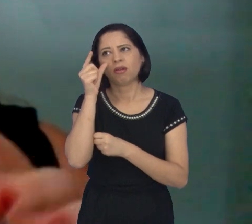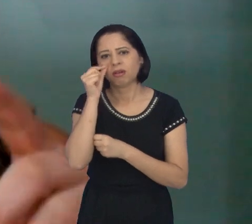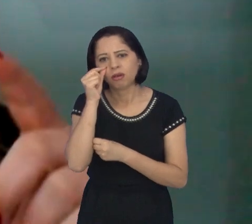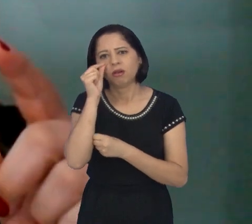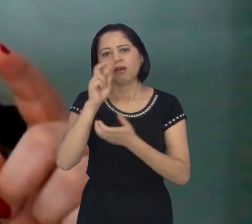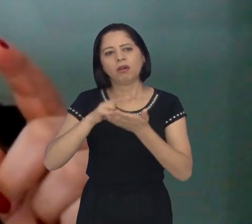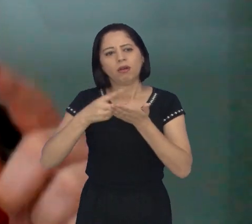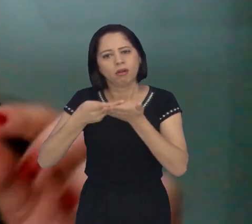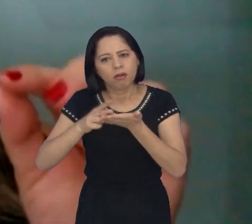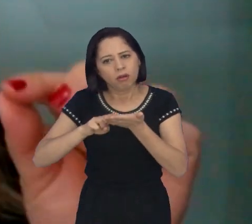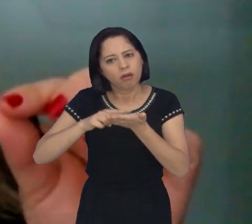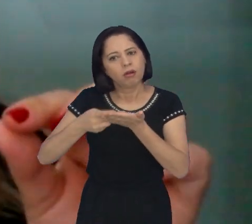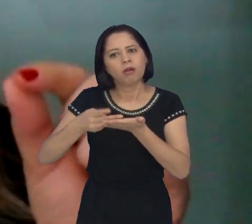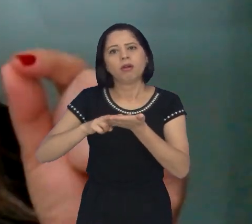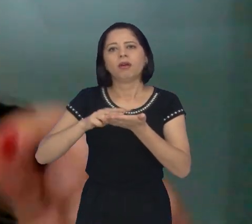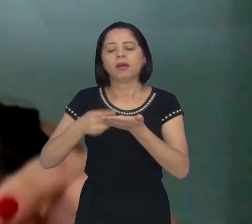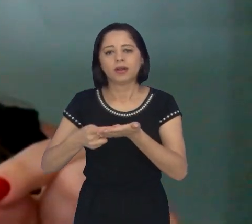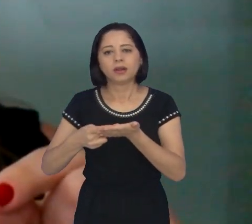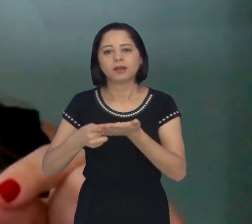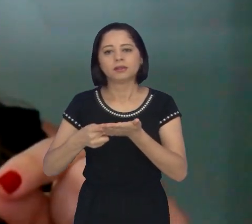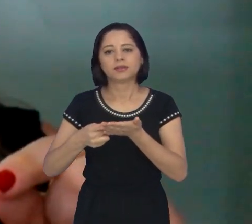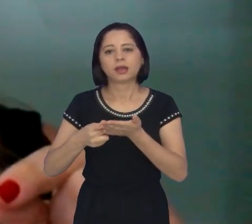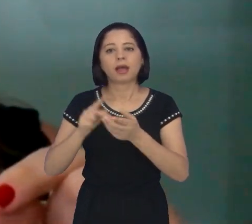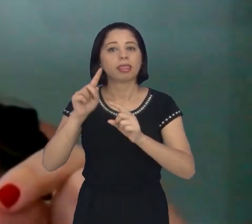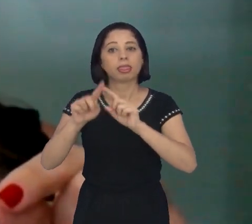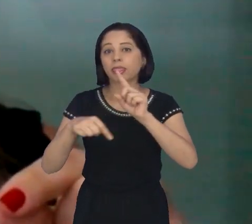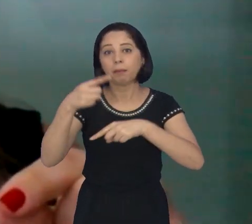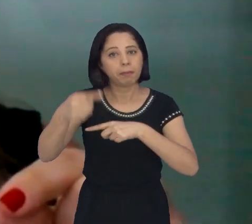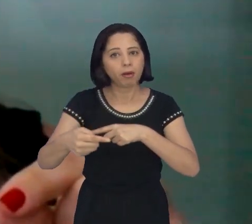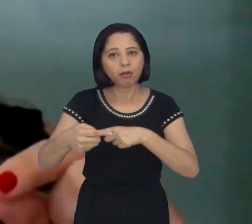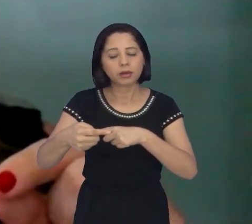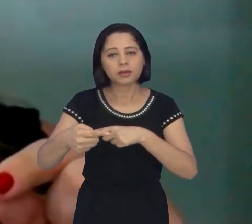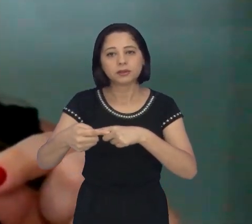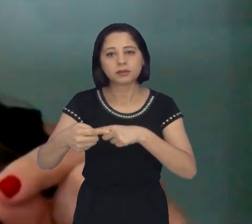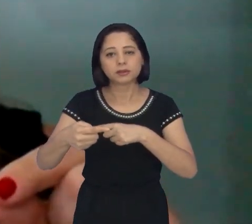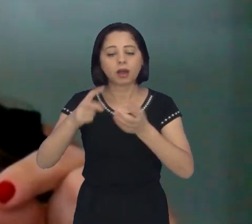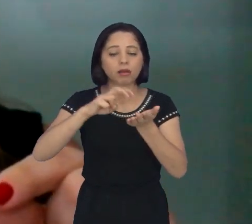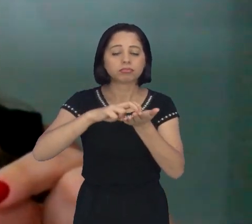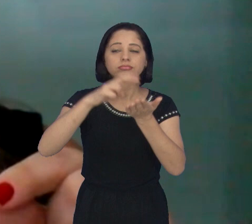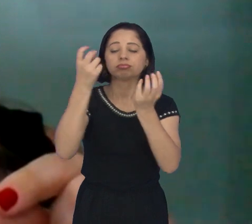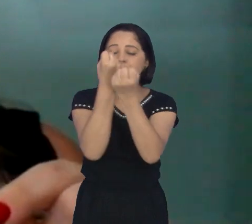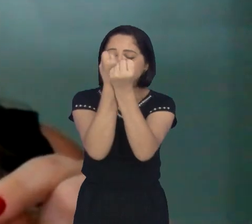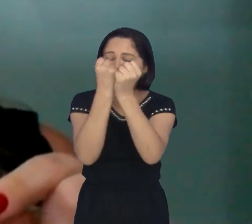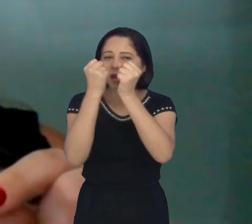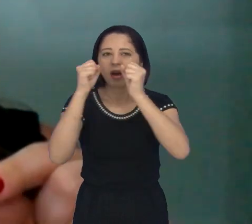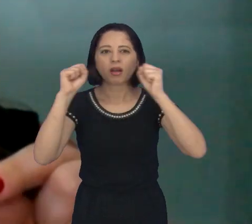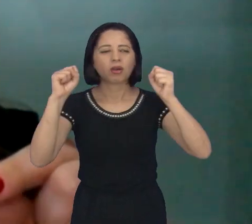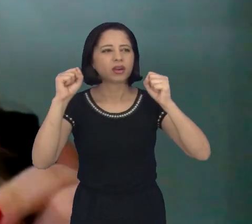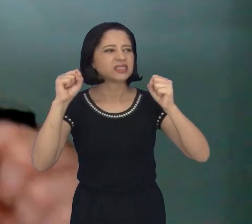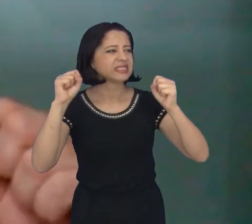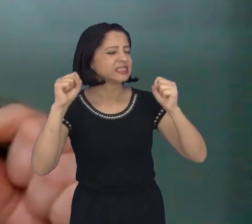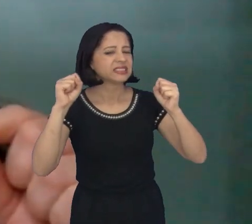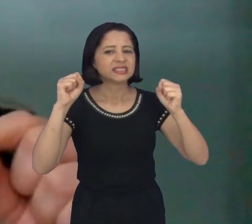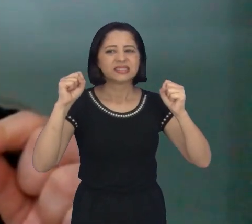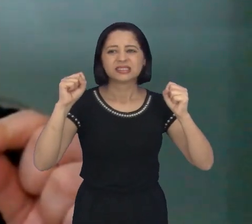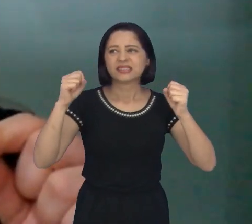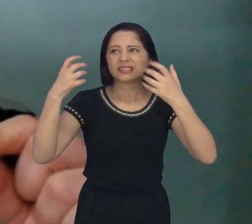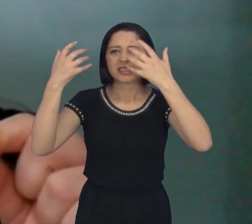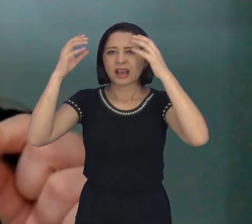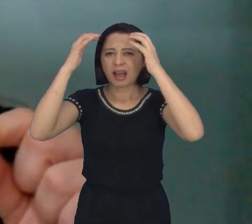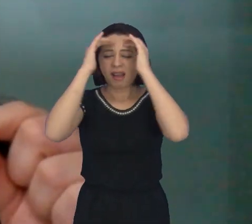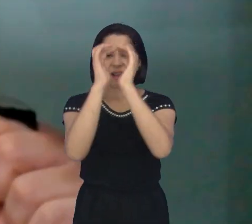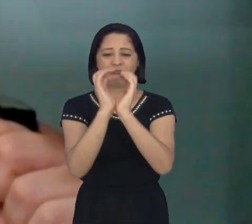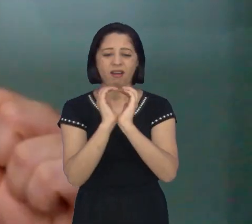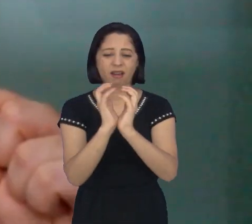dormida, o nosso poder de escolha no dia, né, de manhã, naquele dia, o nosso poder de escolha é